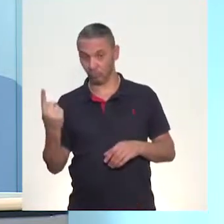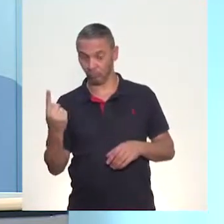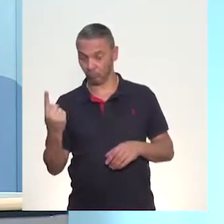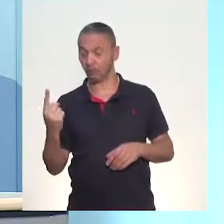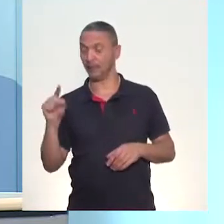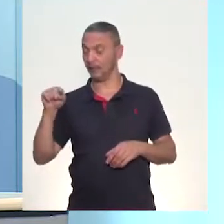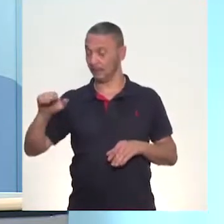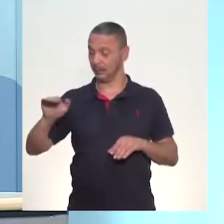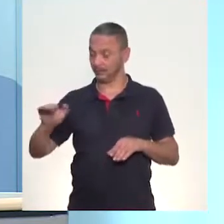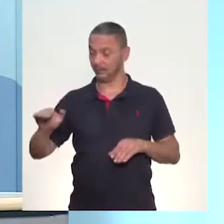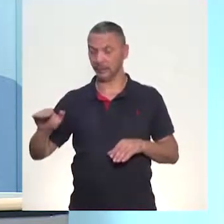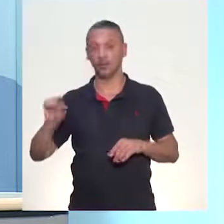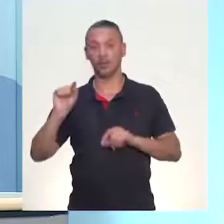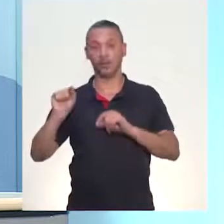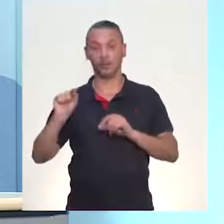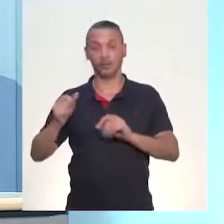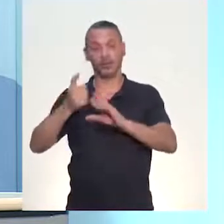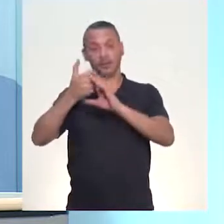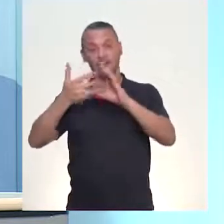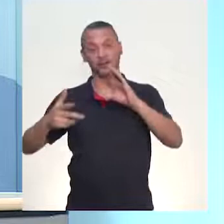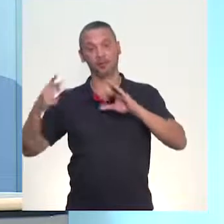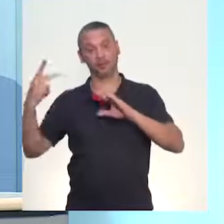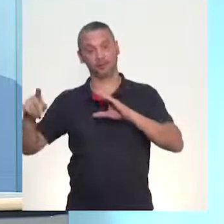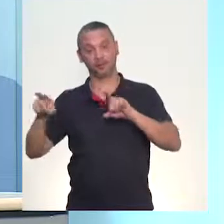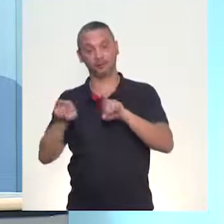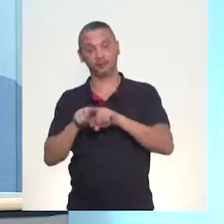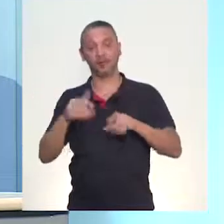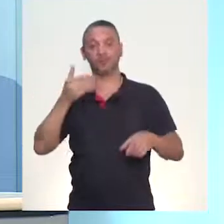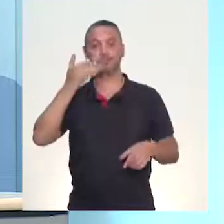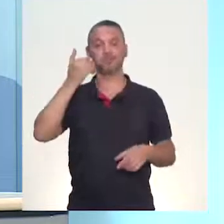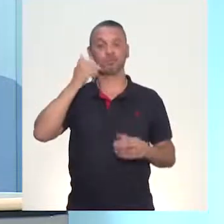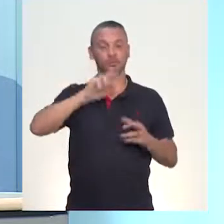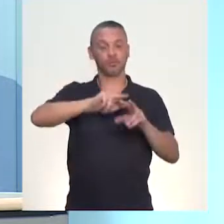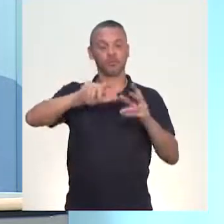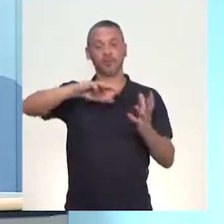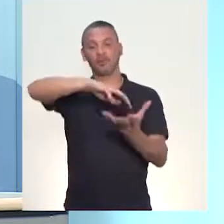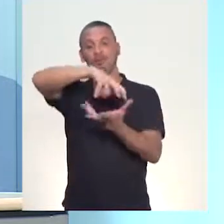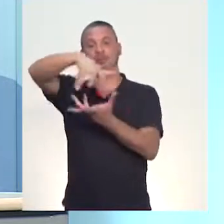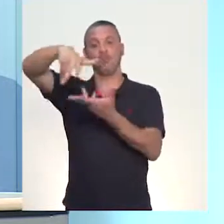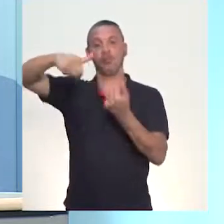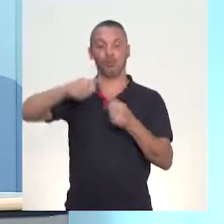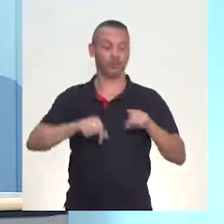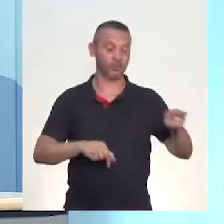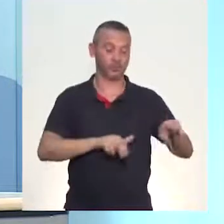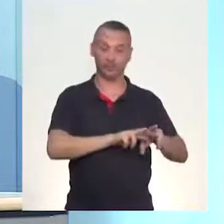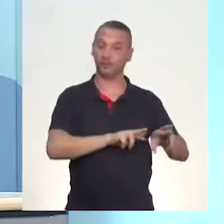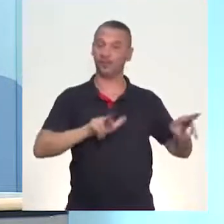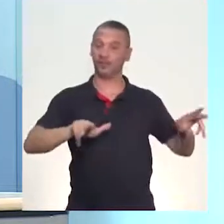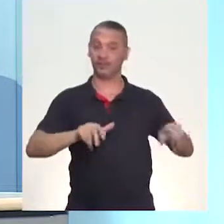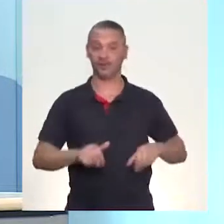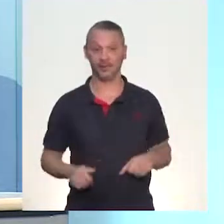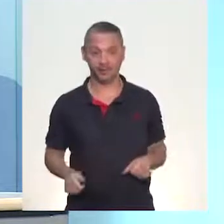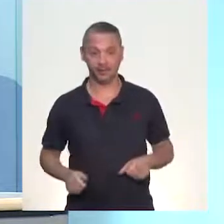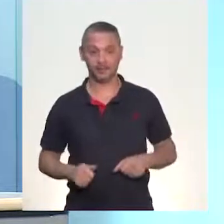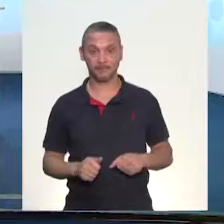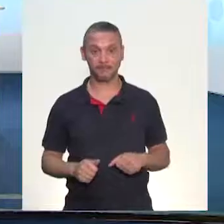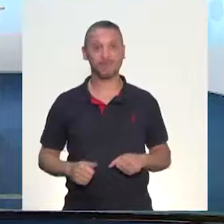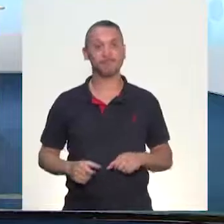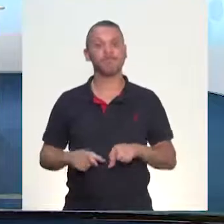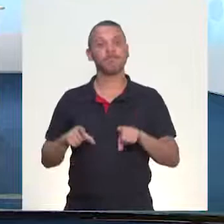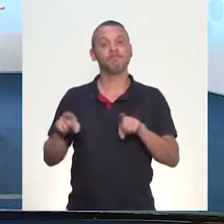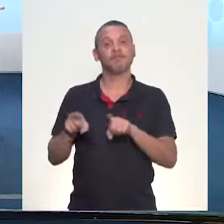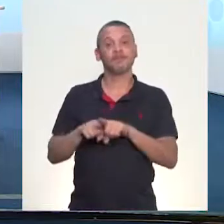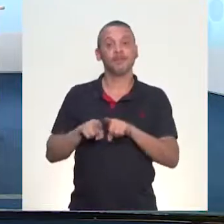determinadas uma forma, né? Uma forma de conhecer o mundo, e o outro é totalmente diferente. E que, em algum